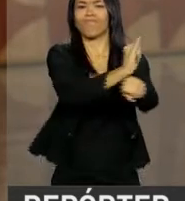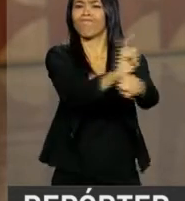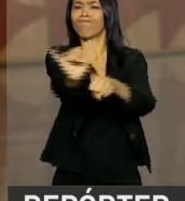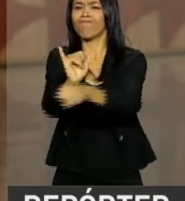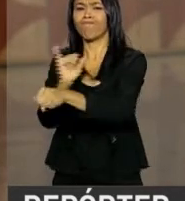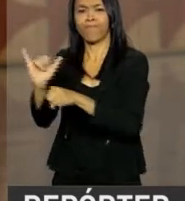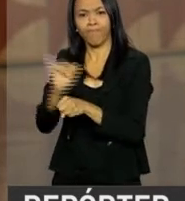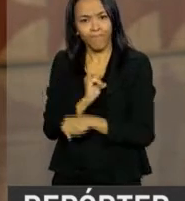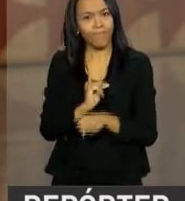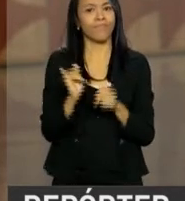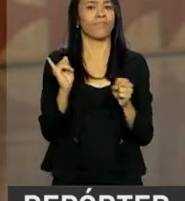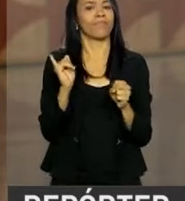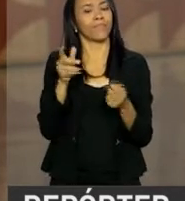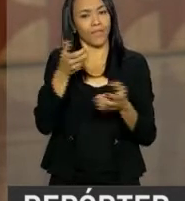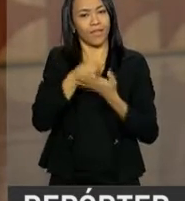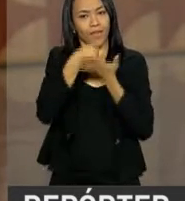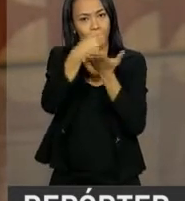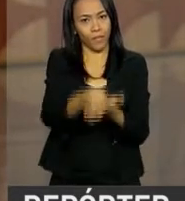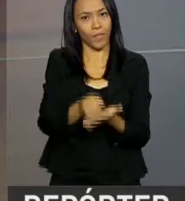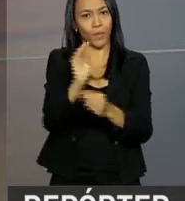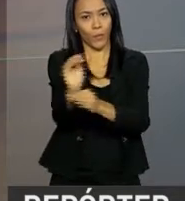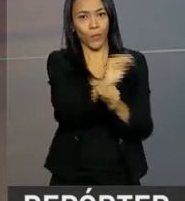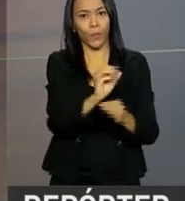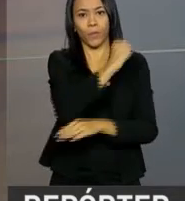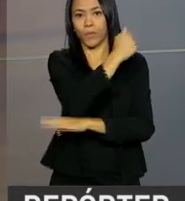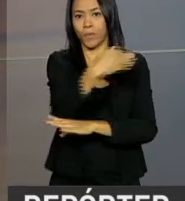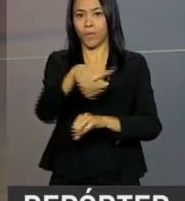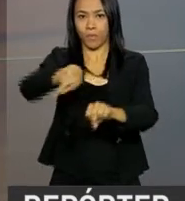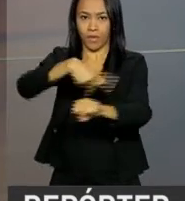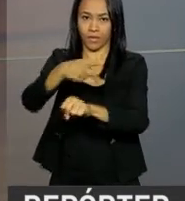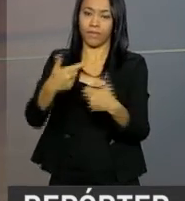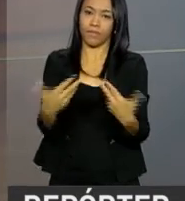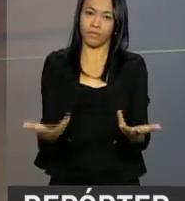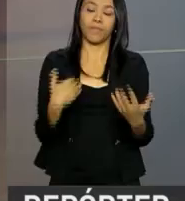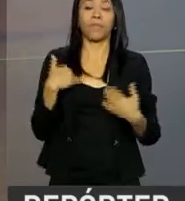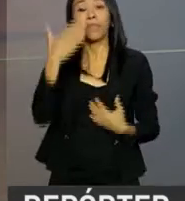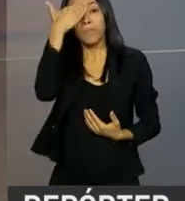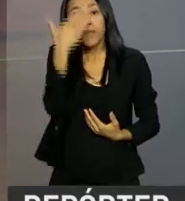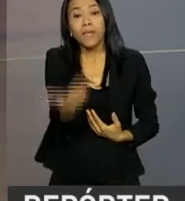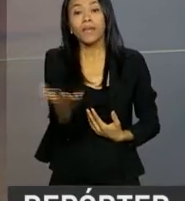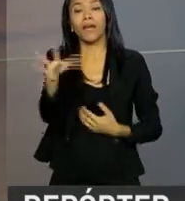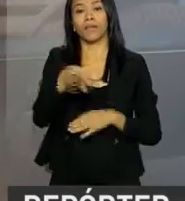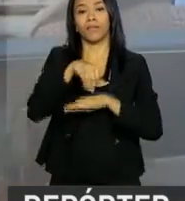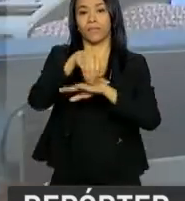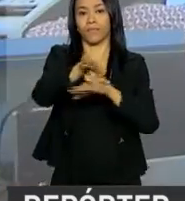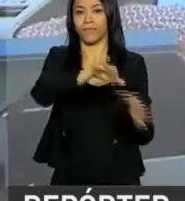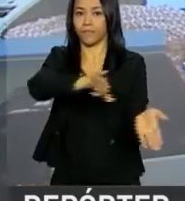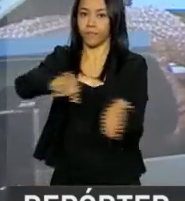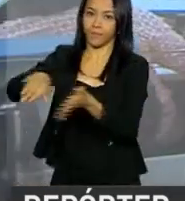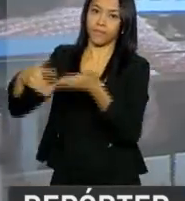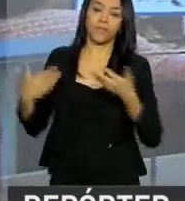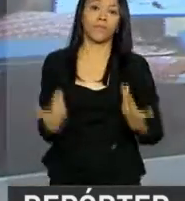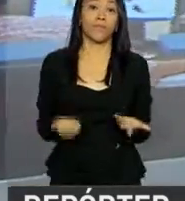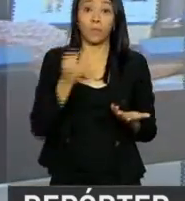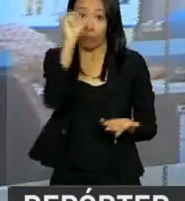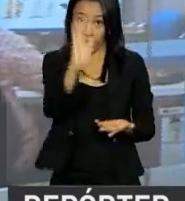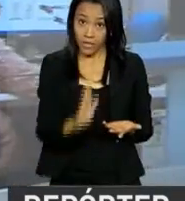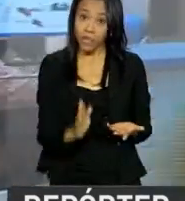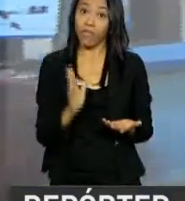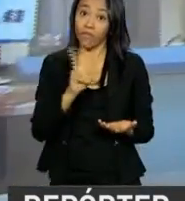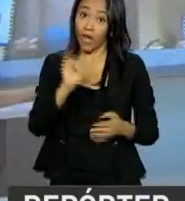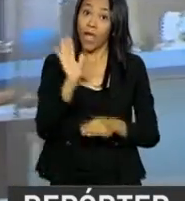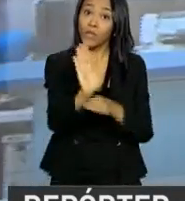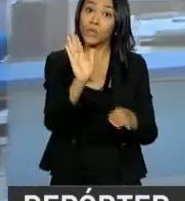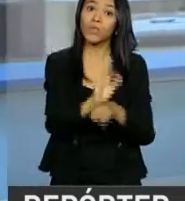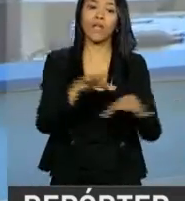sustentável do país leandro obrigado paulo pelas suas informações e o brasil vai ajudar na formação profissional